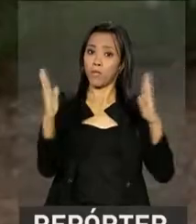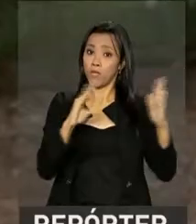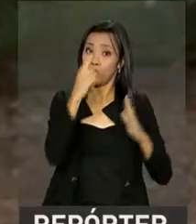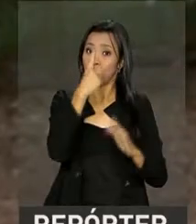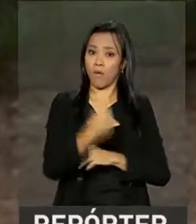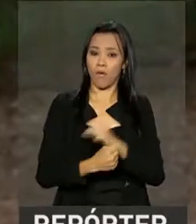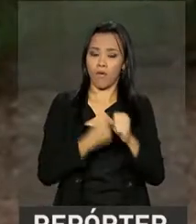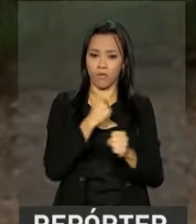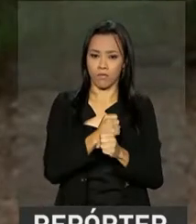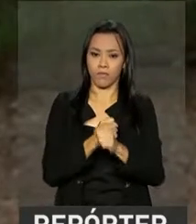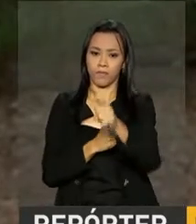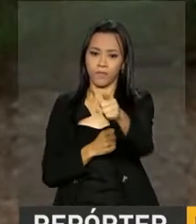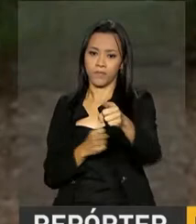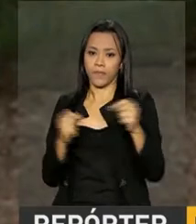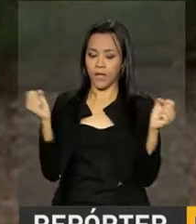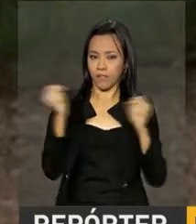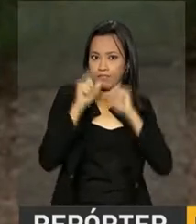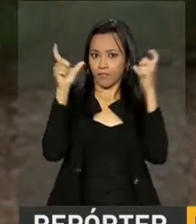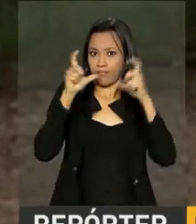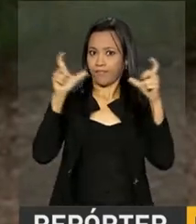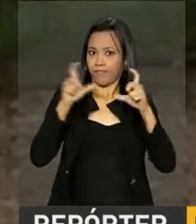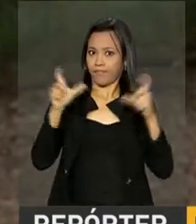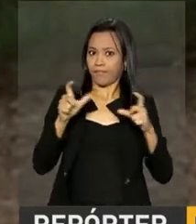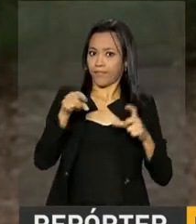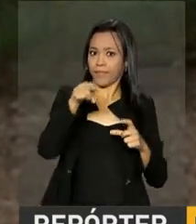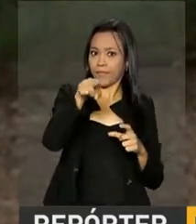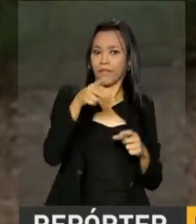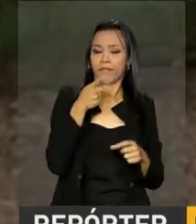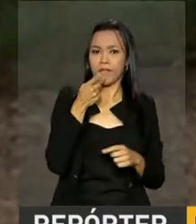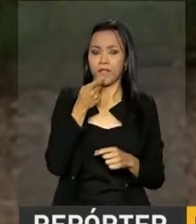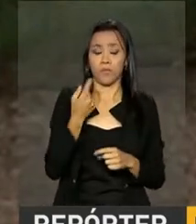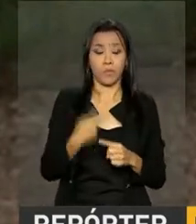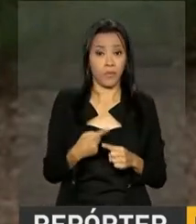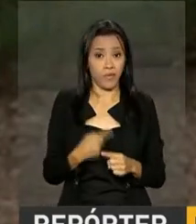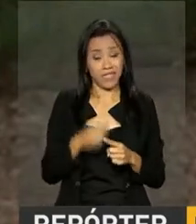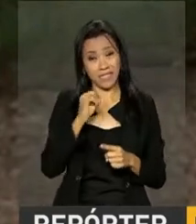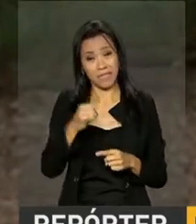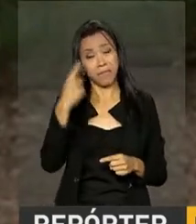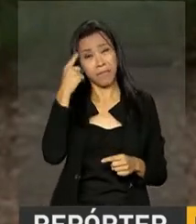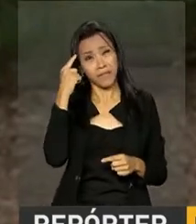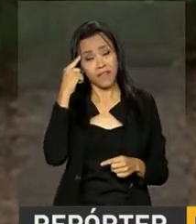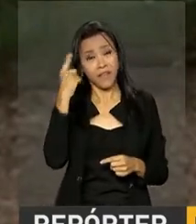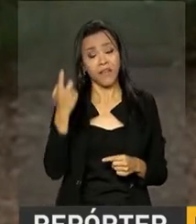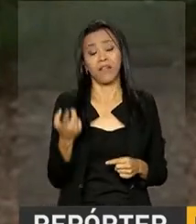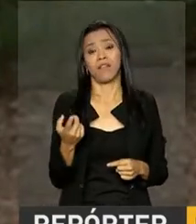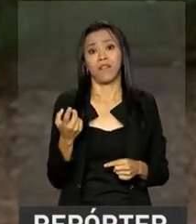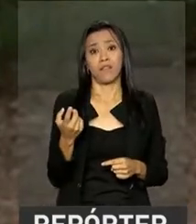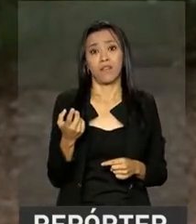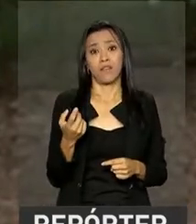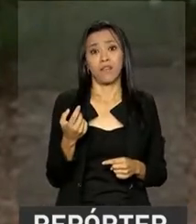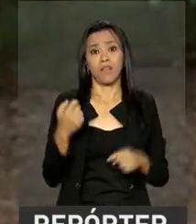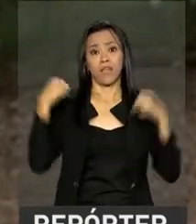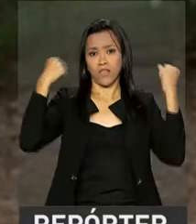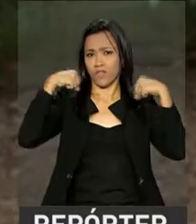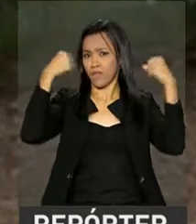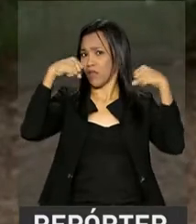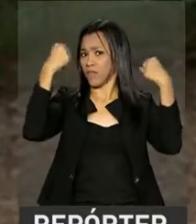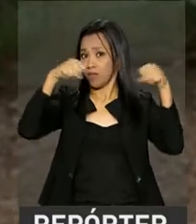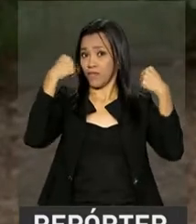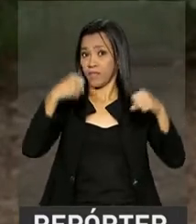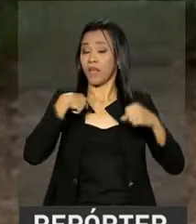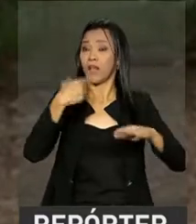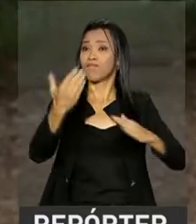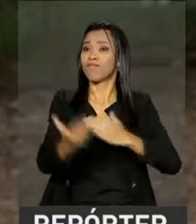e em alarmante eu acho na verdade não é porque se você for pensar que a atividade física proporciona